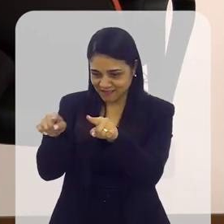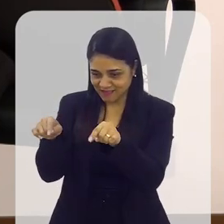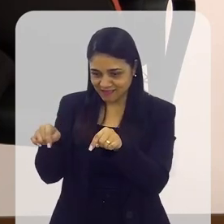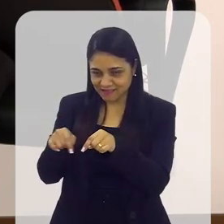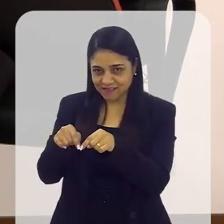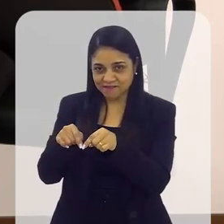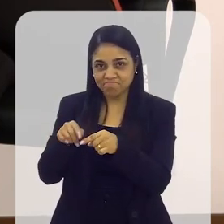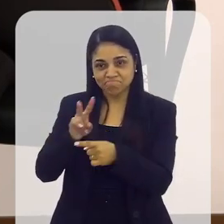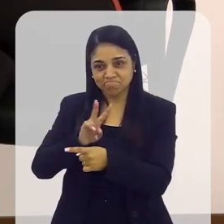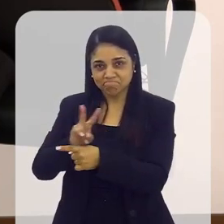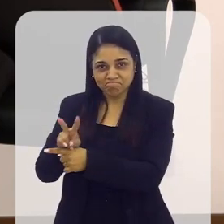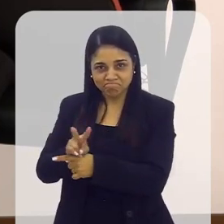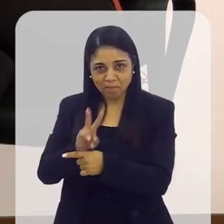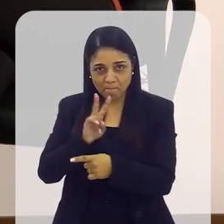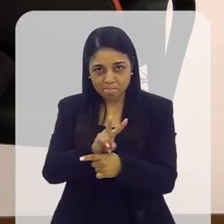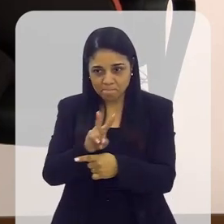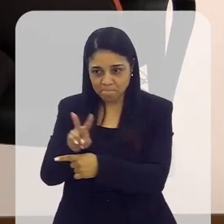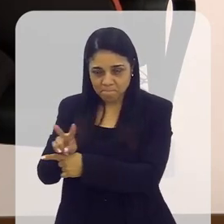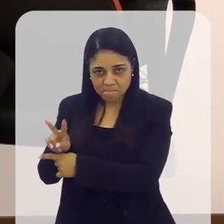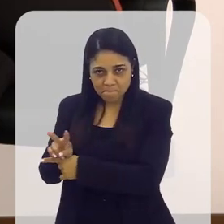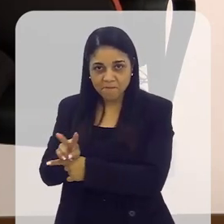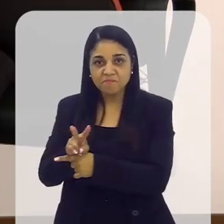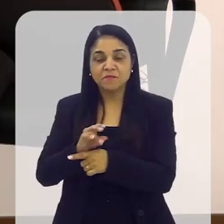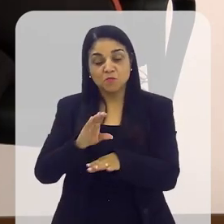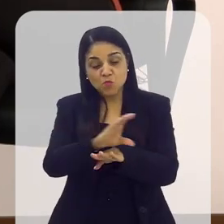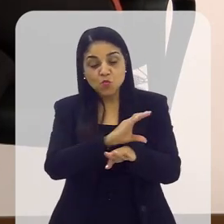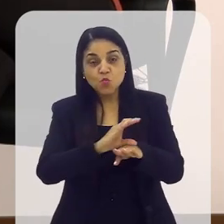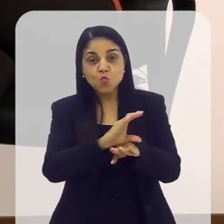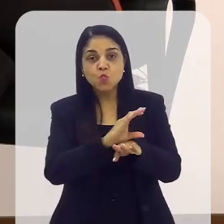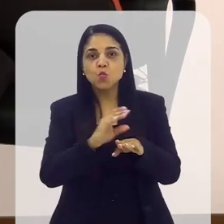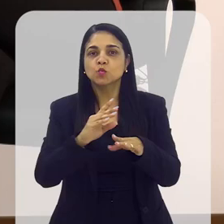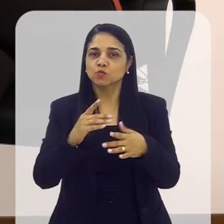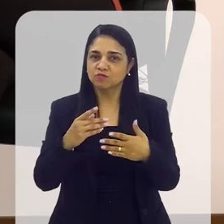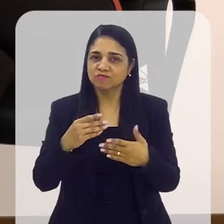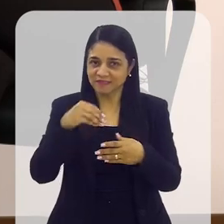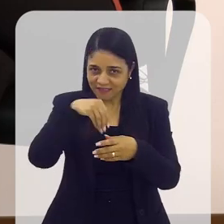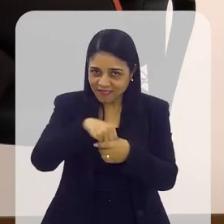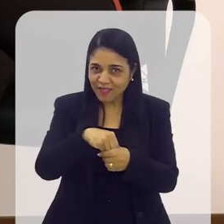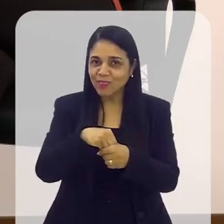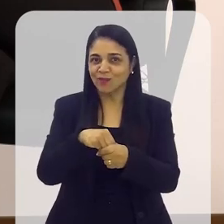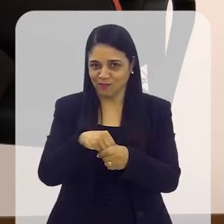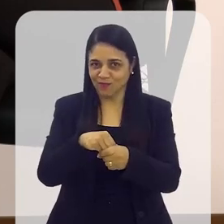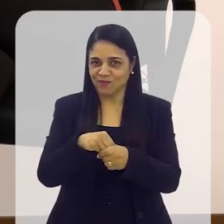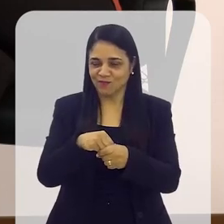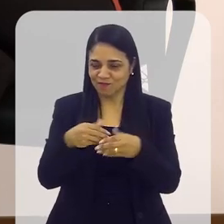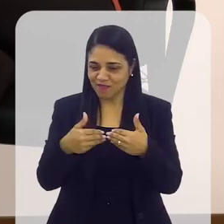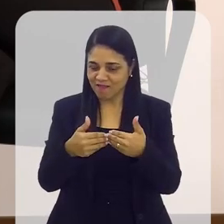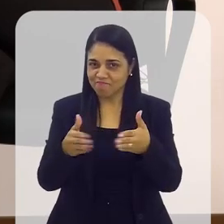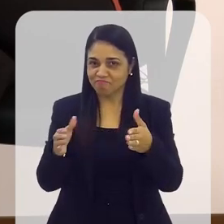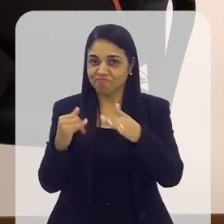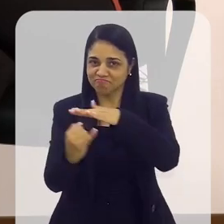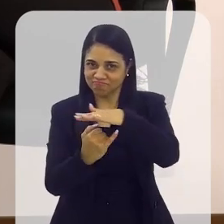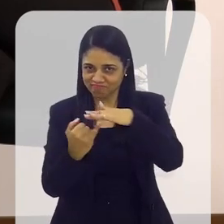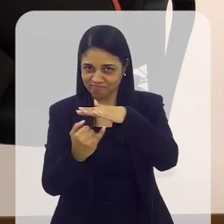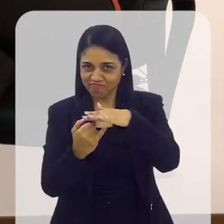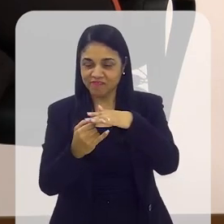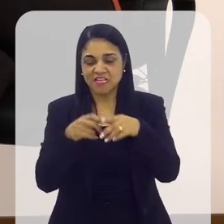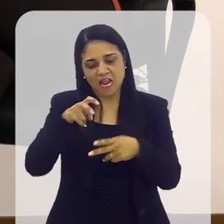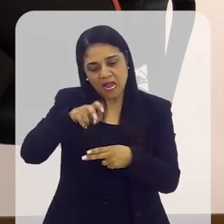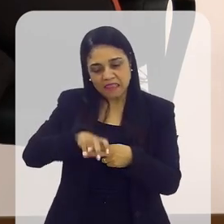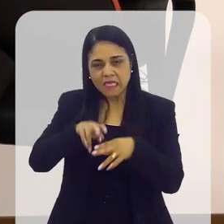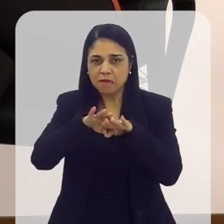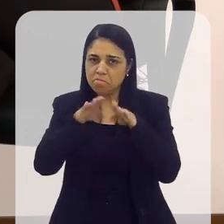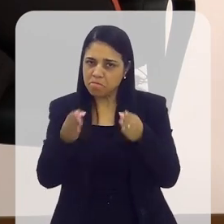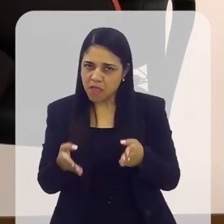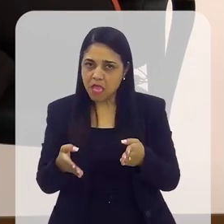né, para a gente poder estar dando curso, ofertando curso ali. E aí eles têm a estrutura do lugar,